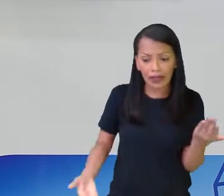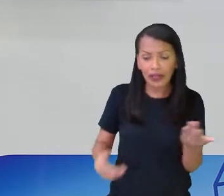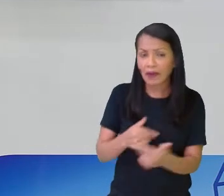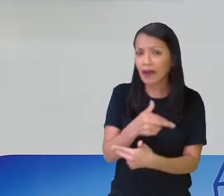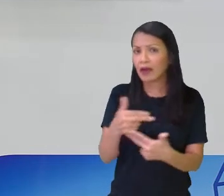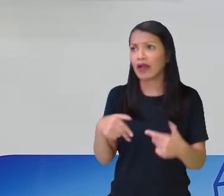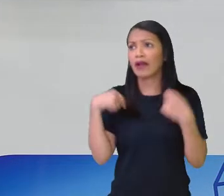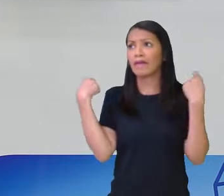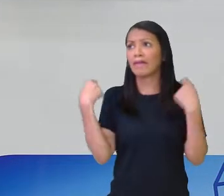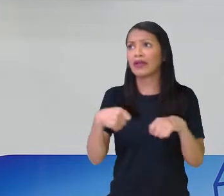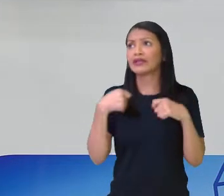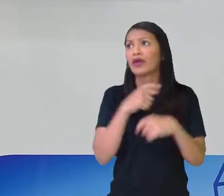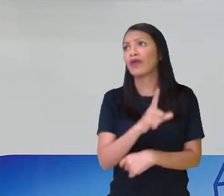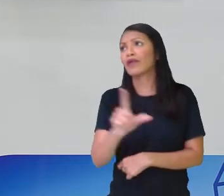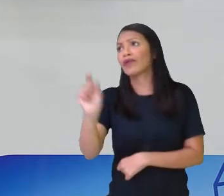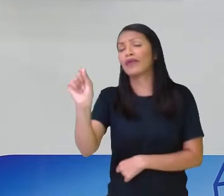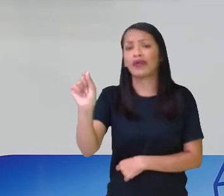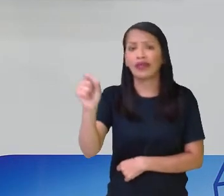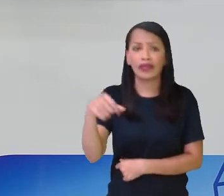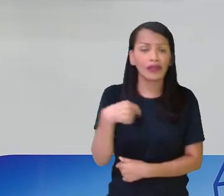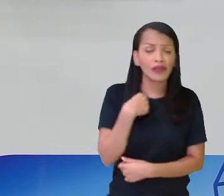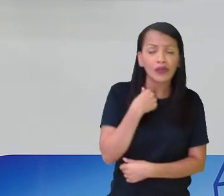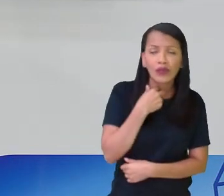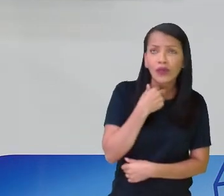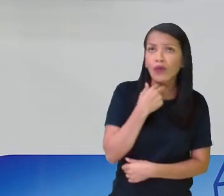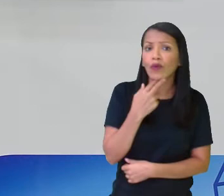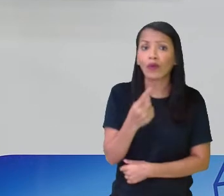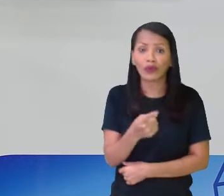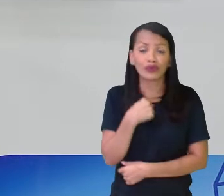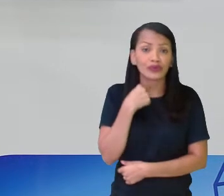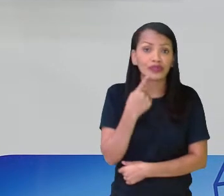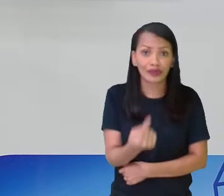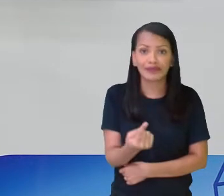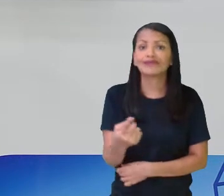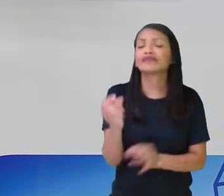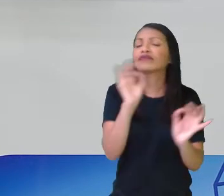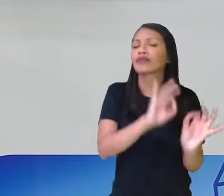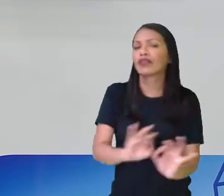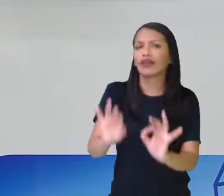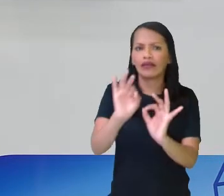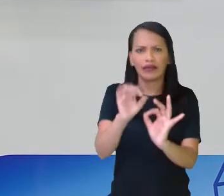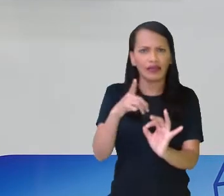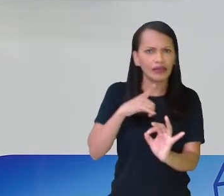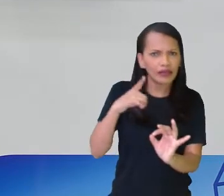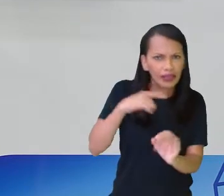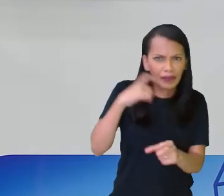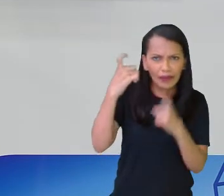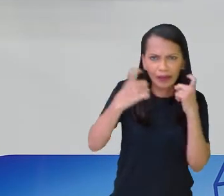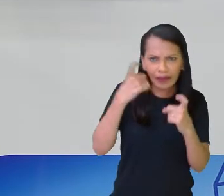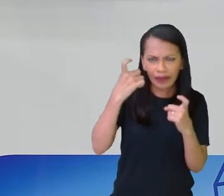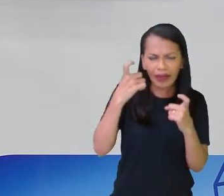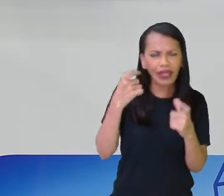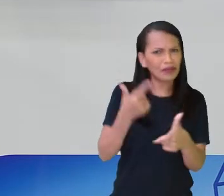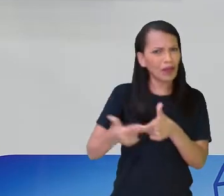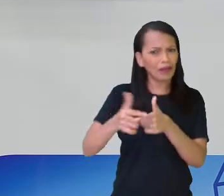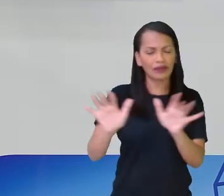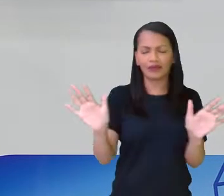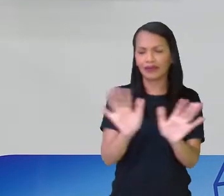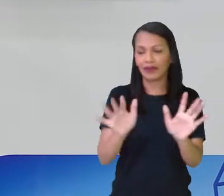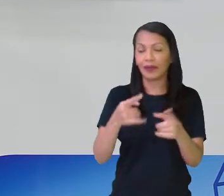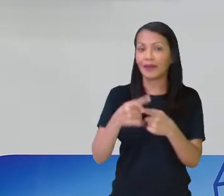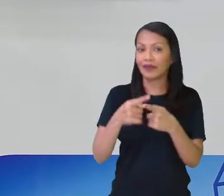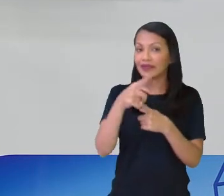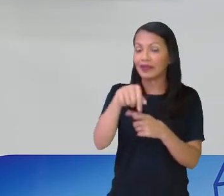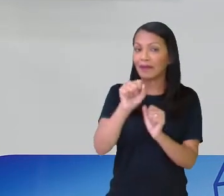coisa, precisou sair, não deu para assistir? Sem problema nenhum. Você pode rever essa aula quantas vezes você